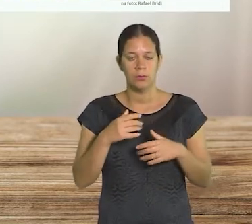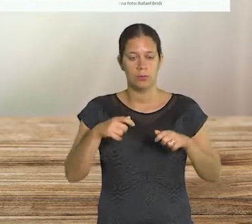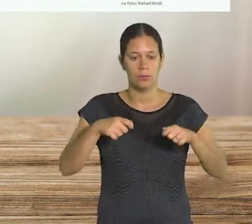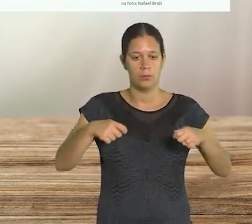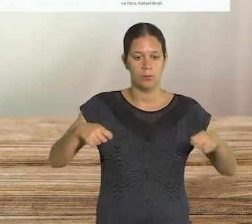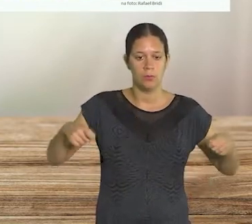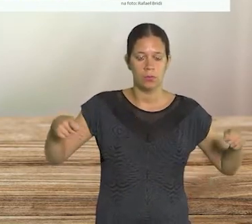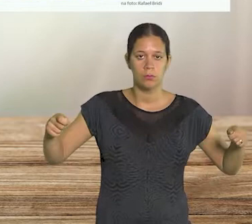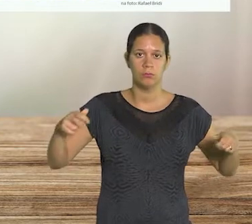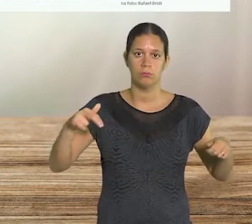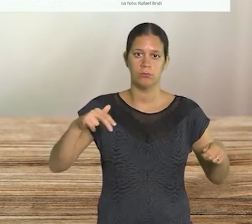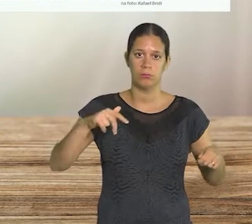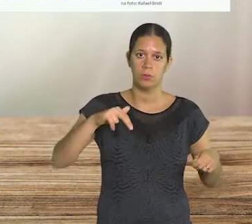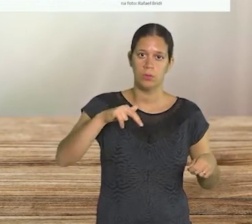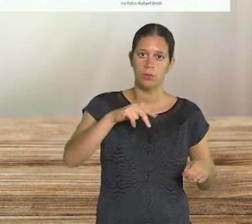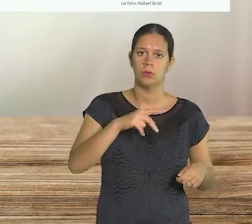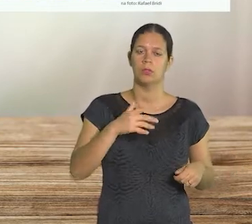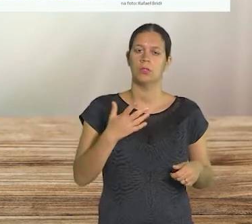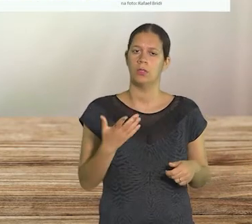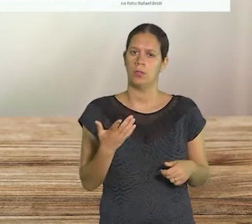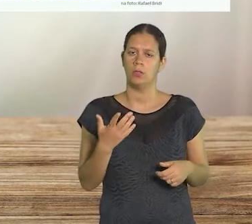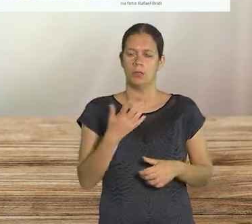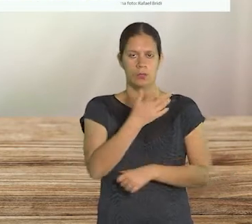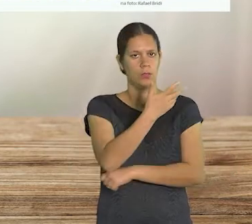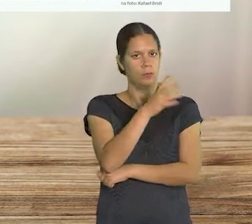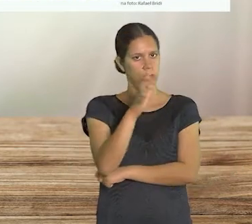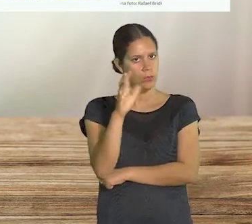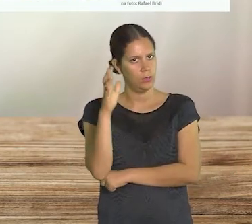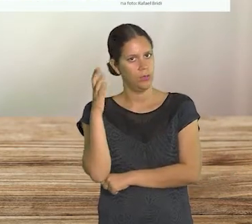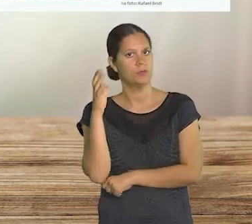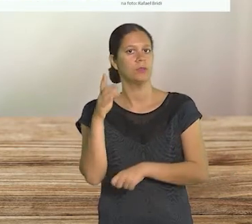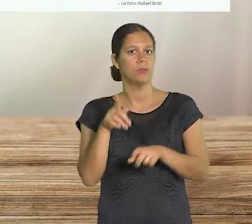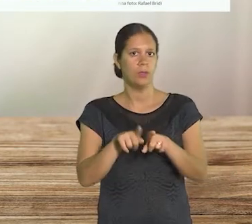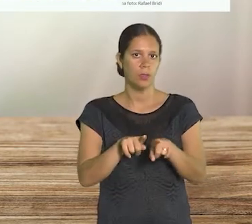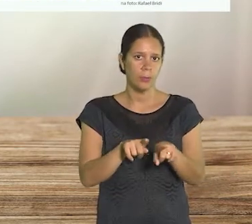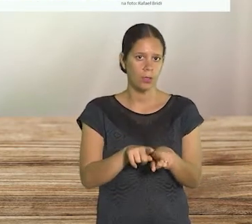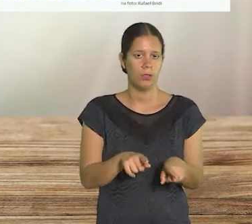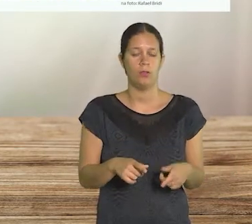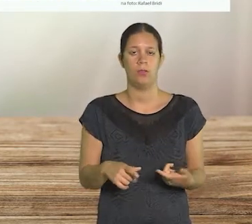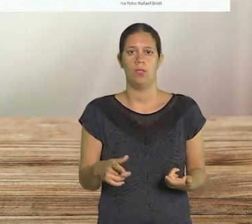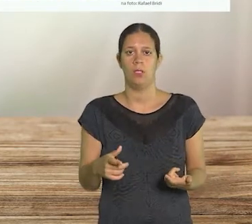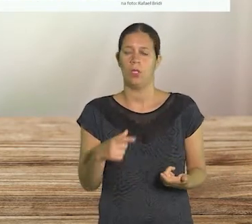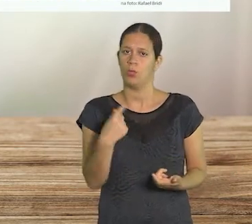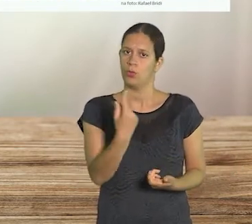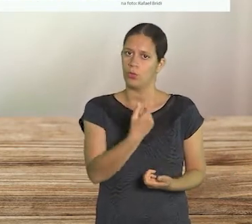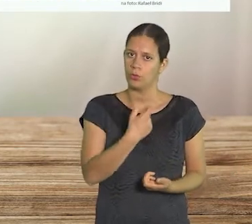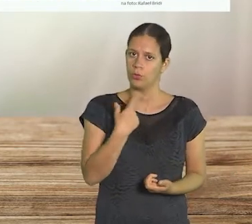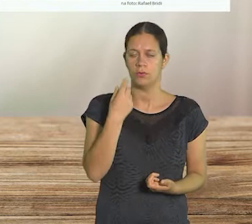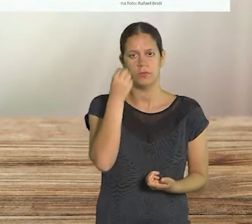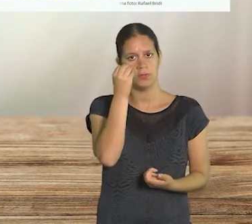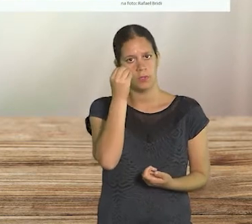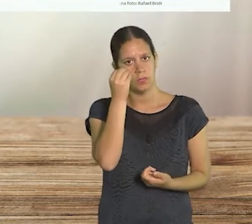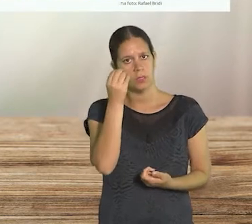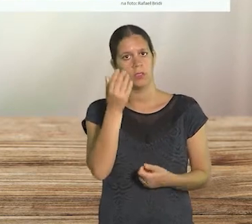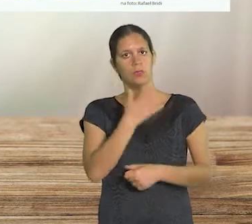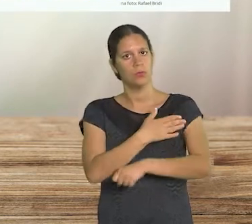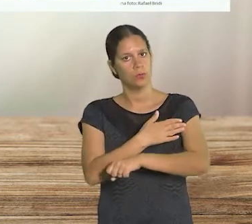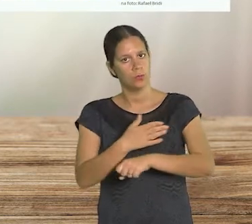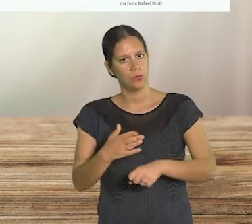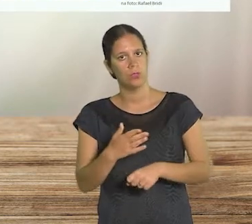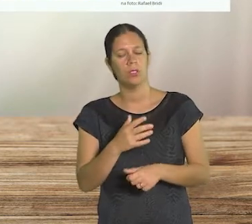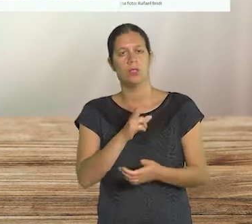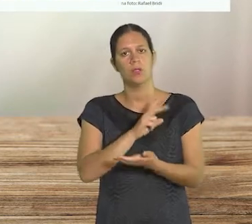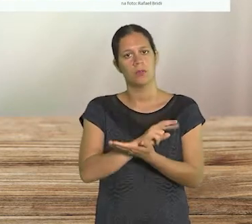o slackline é muito praticado no meio ambiente, na natureza, certo? Então nós vamos ver e costumamos